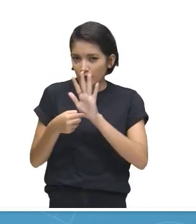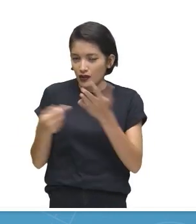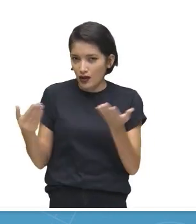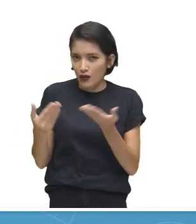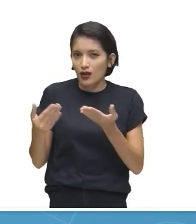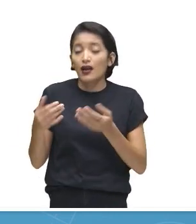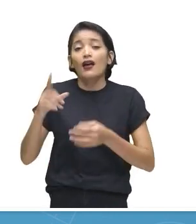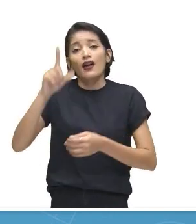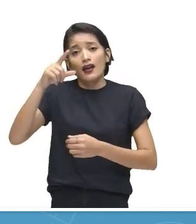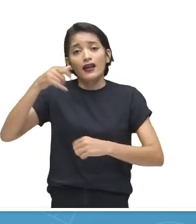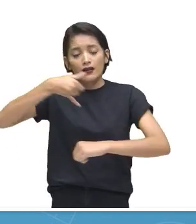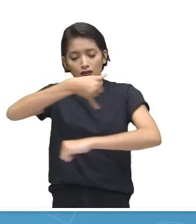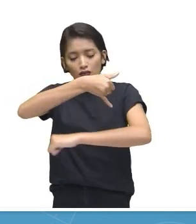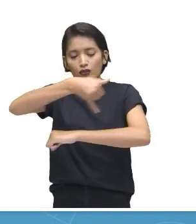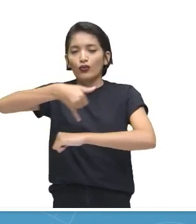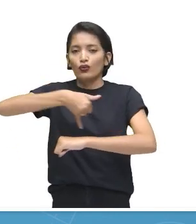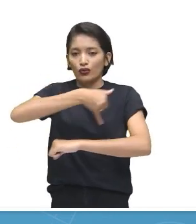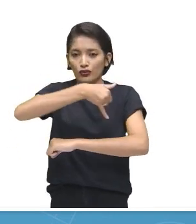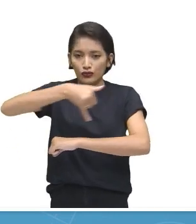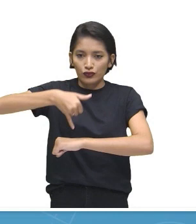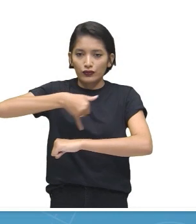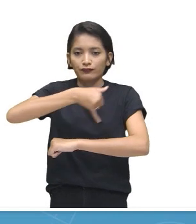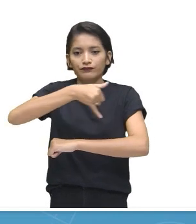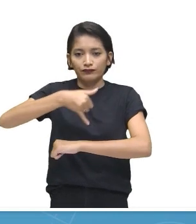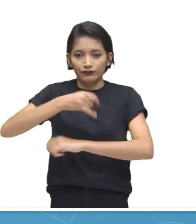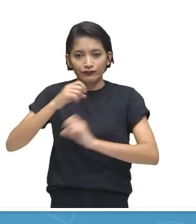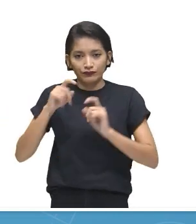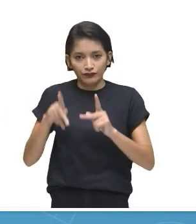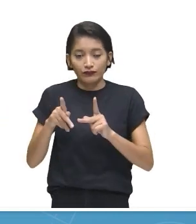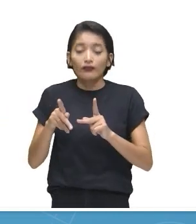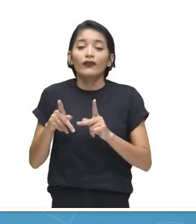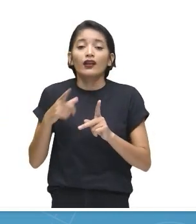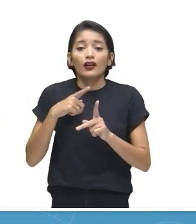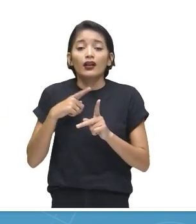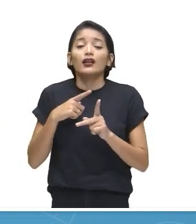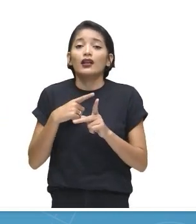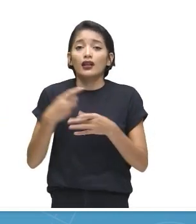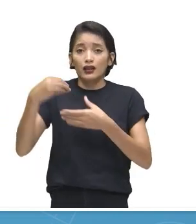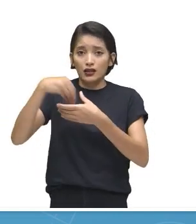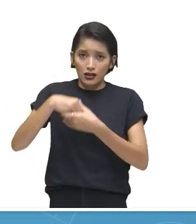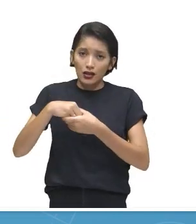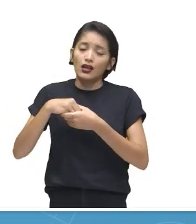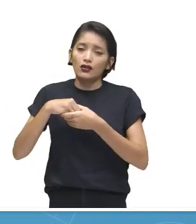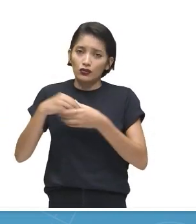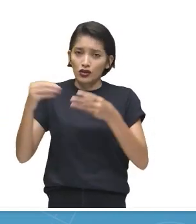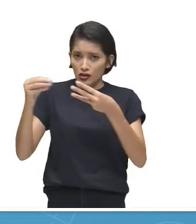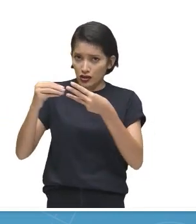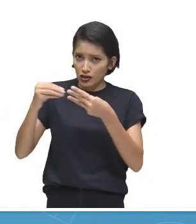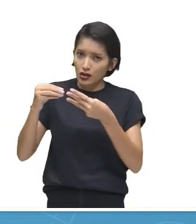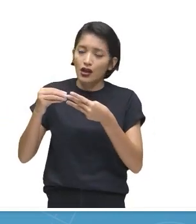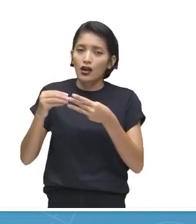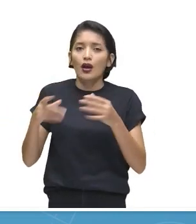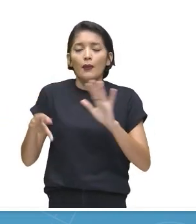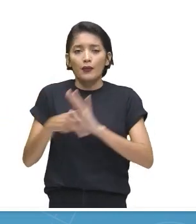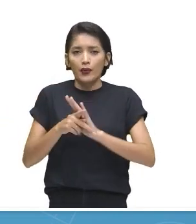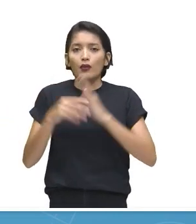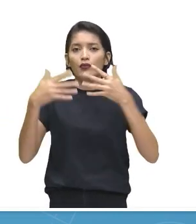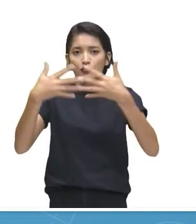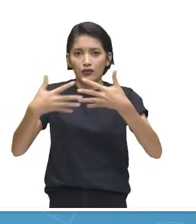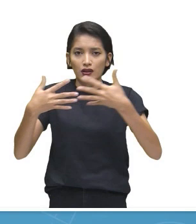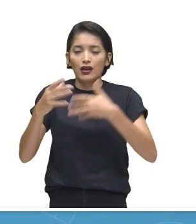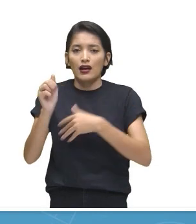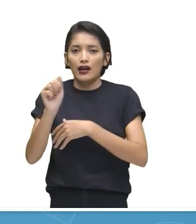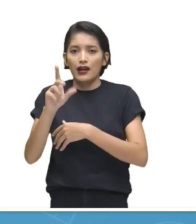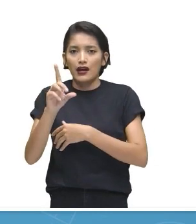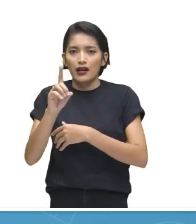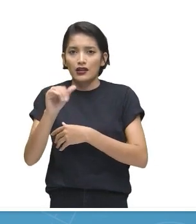aqui, é uma camada de gordura, tá? Formada por células do tecido adiposo. E depois dela, né, nós temos